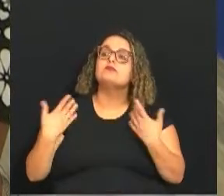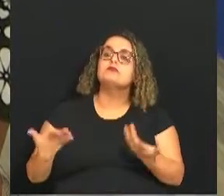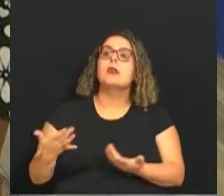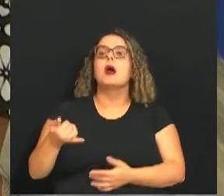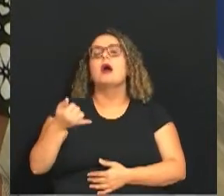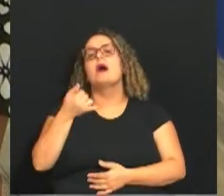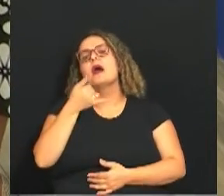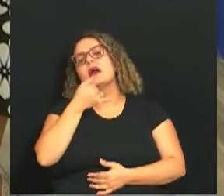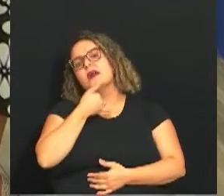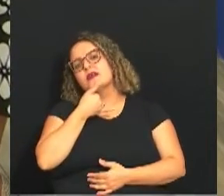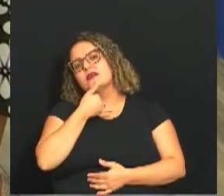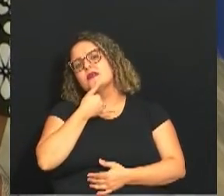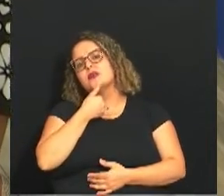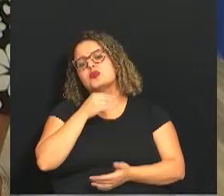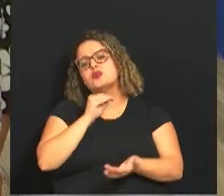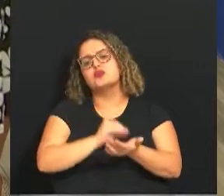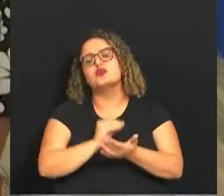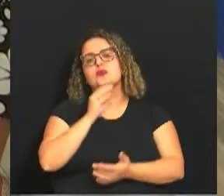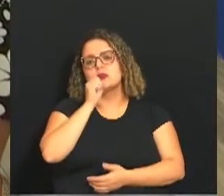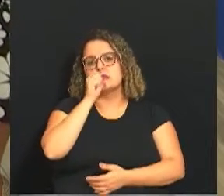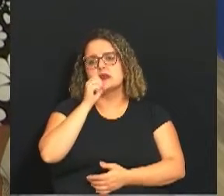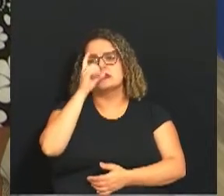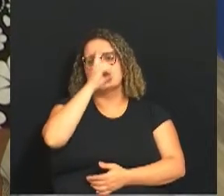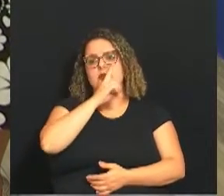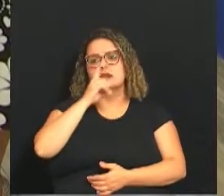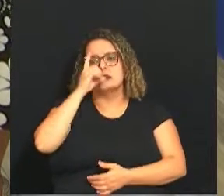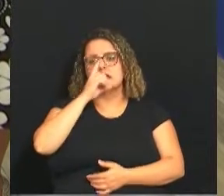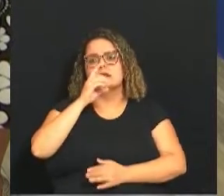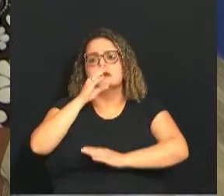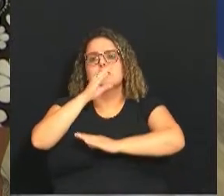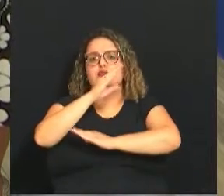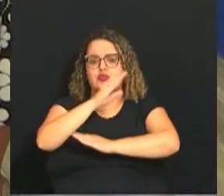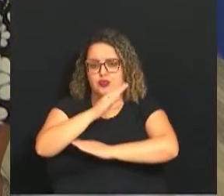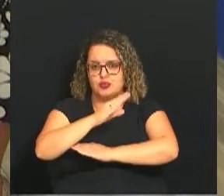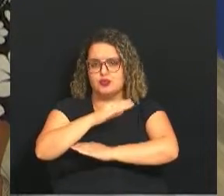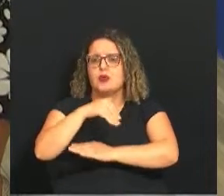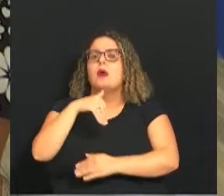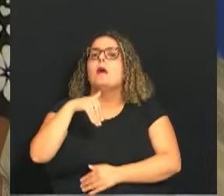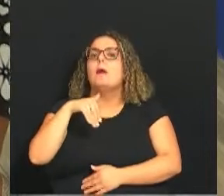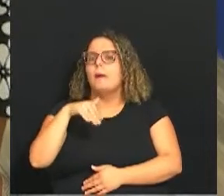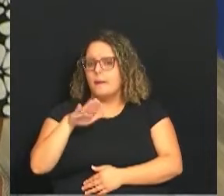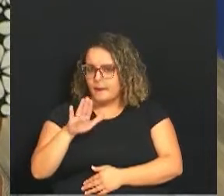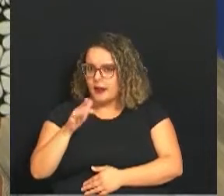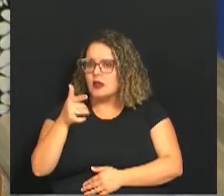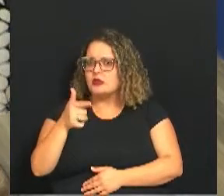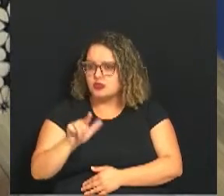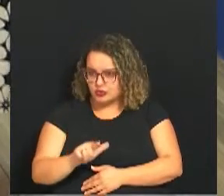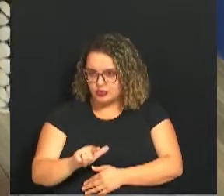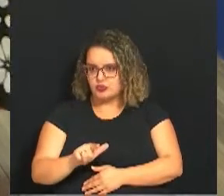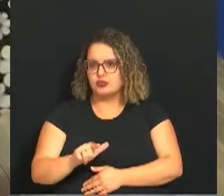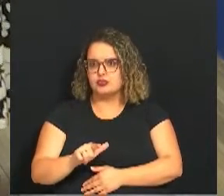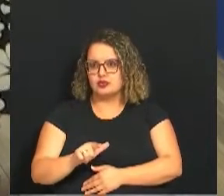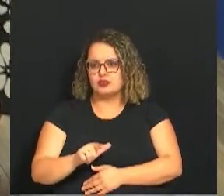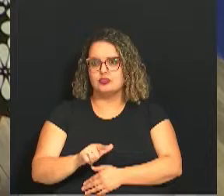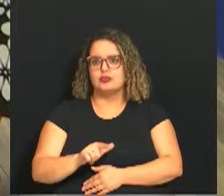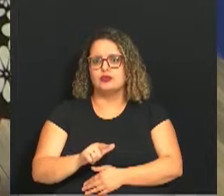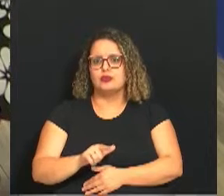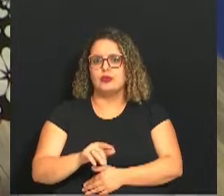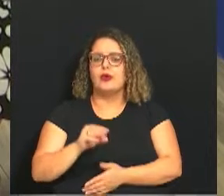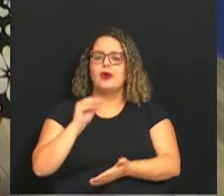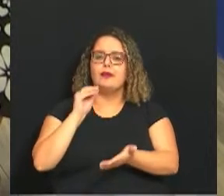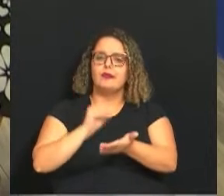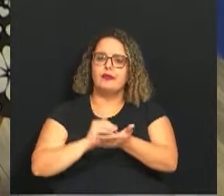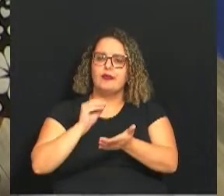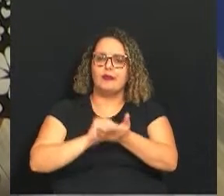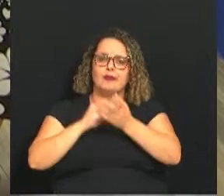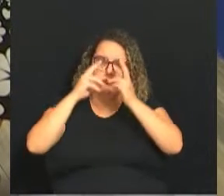no último fim de semana, câmeras registraram mais uma vez intolerância religiosa.